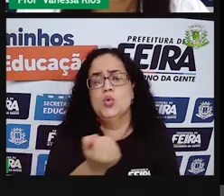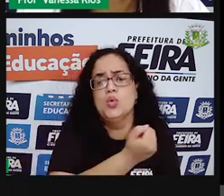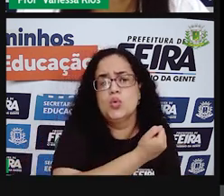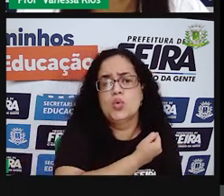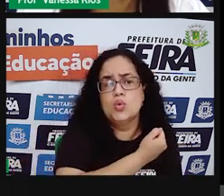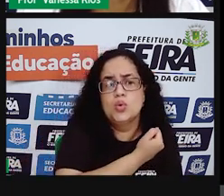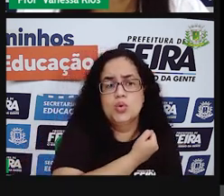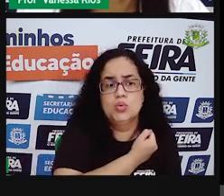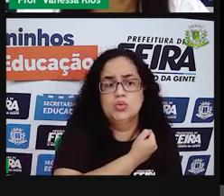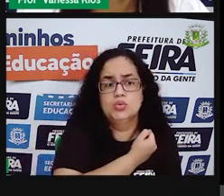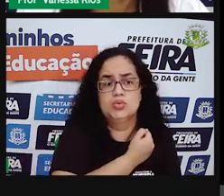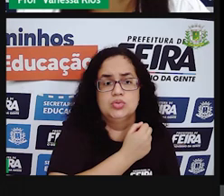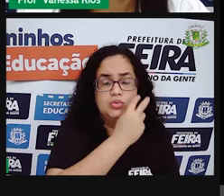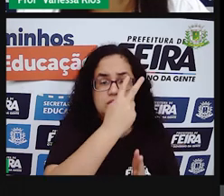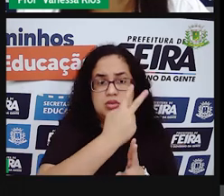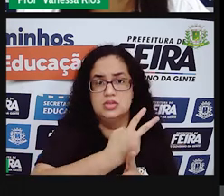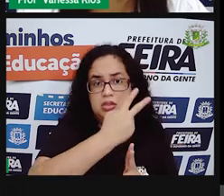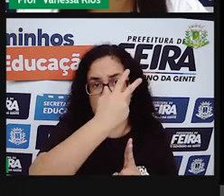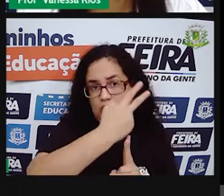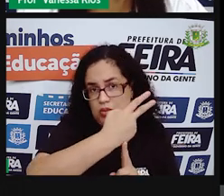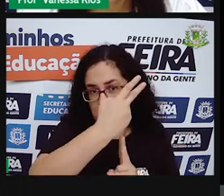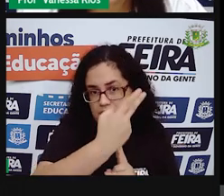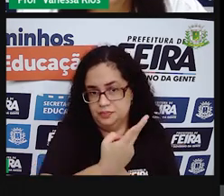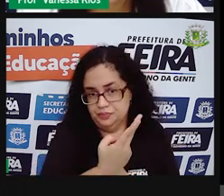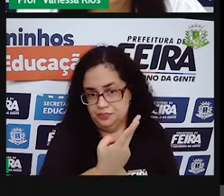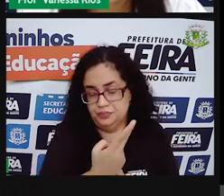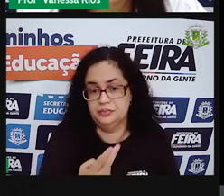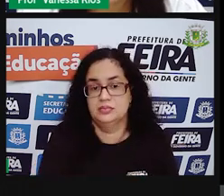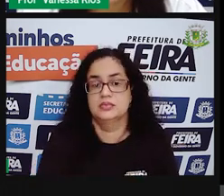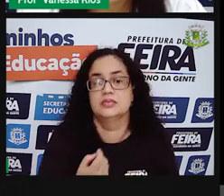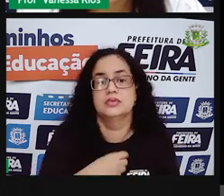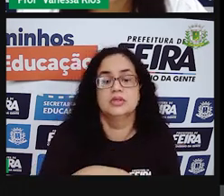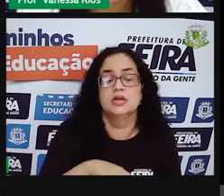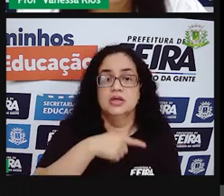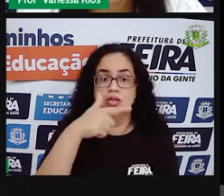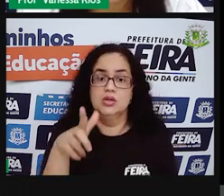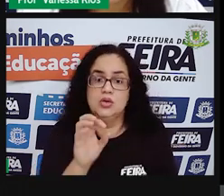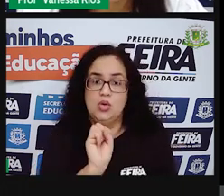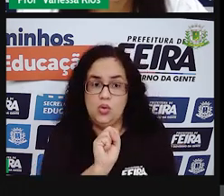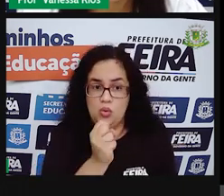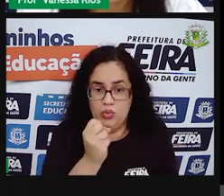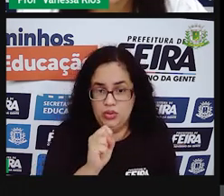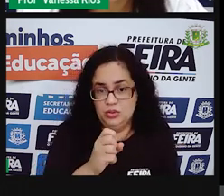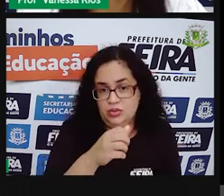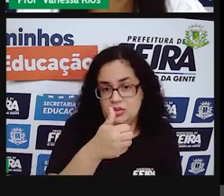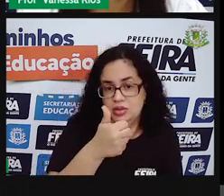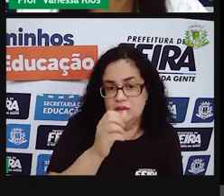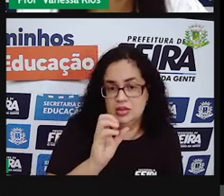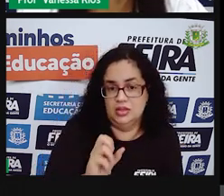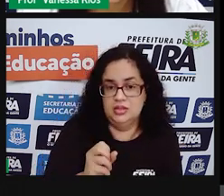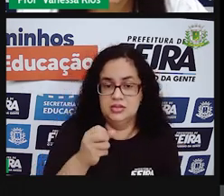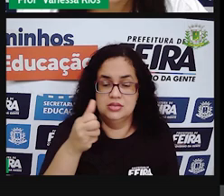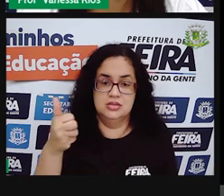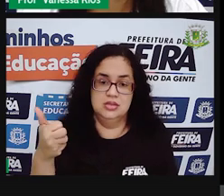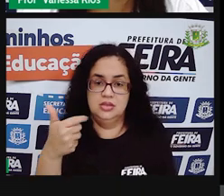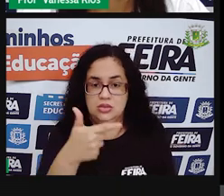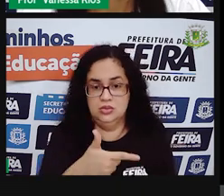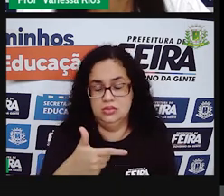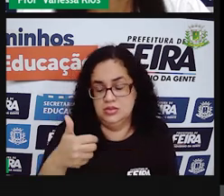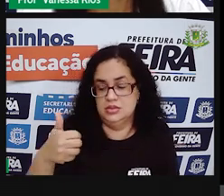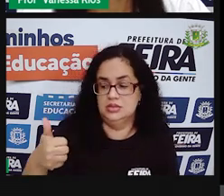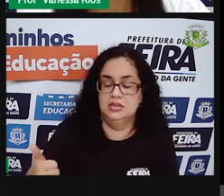números estão aumentando de 2 em 2. Olhem só a segunda imagem. 8,